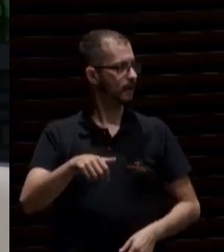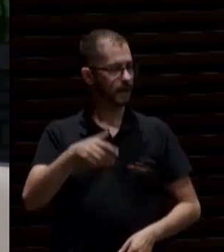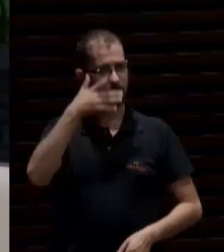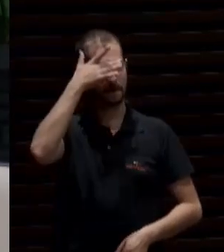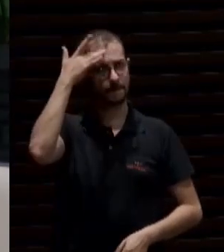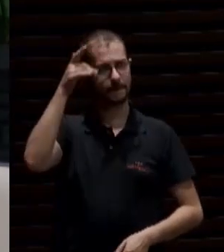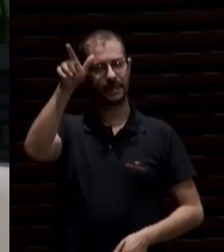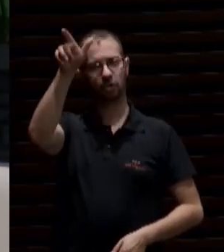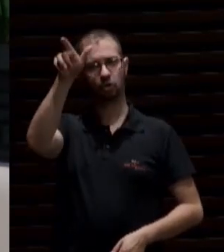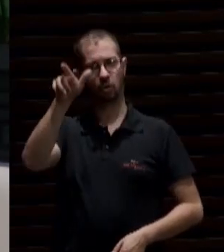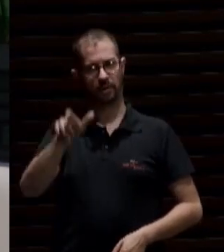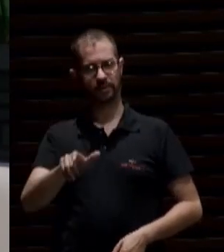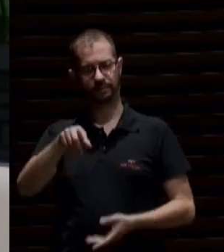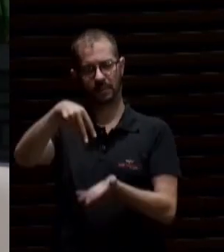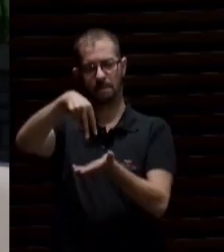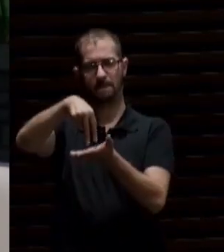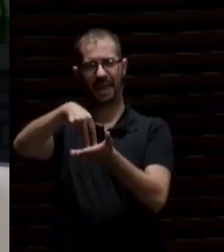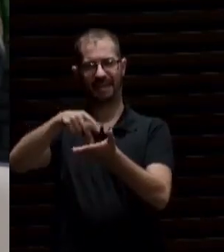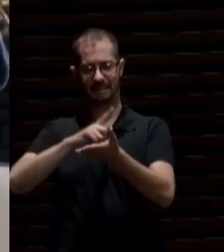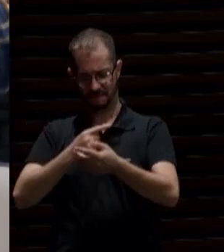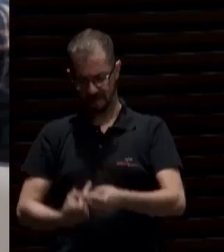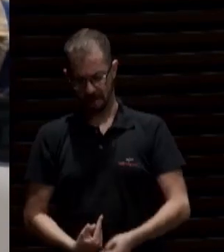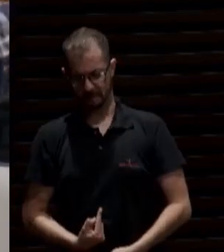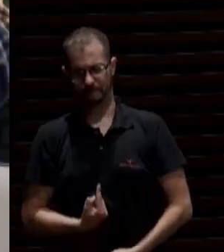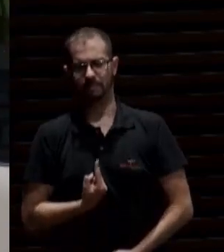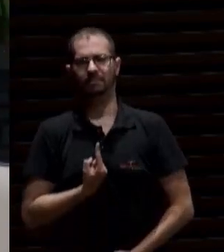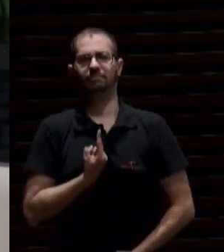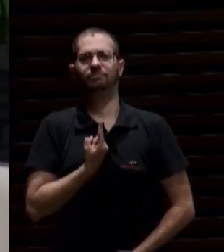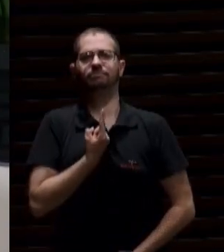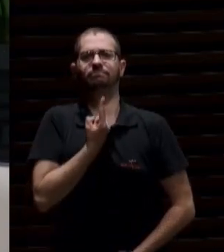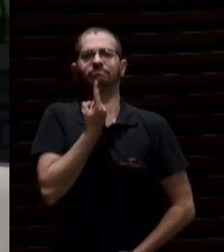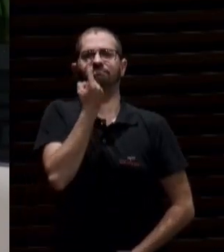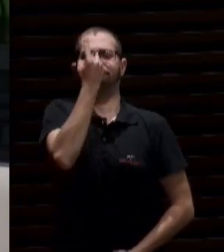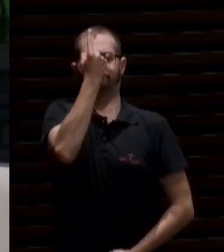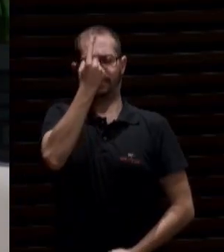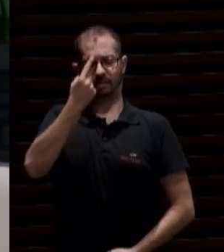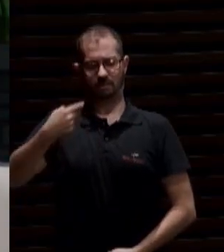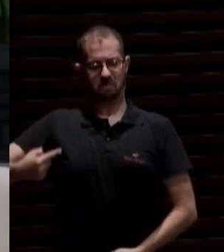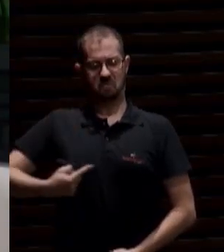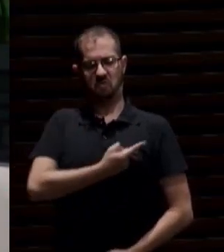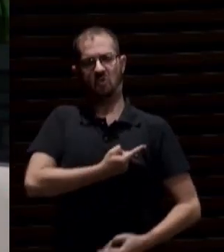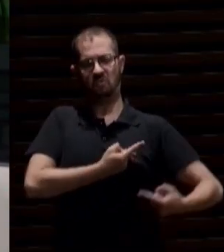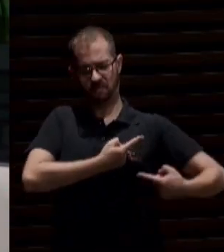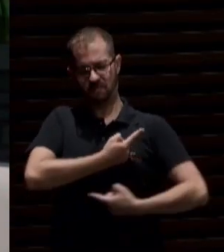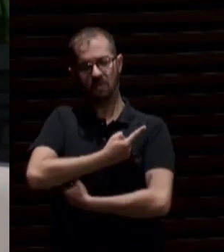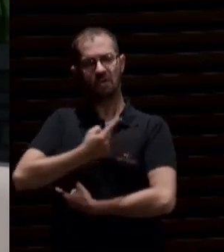numa estaca viva, agonizando por um dia inteiro com seus órgãos sendo perfurados? O povo assírio que inventou.